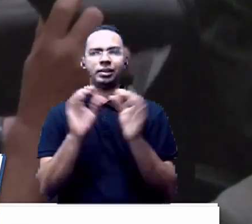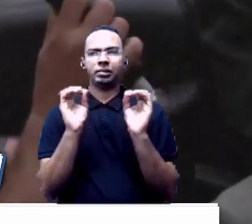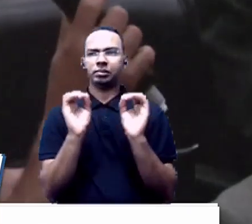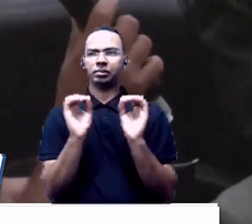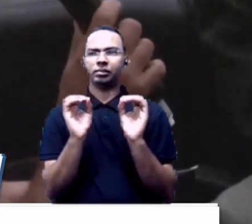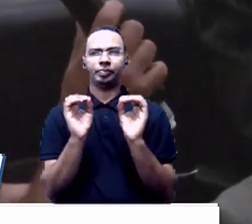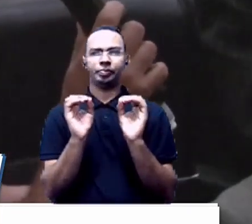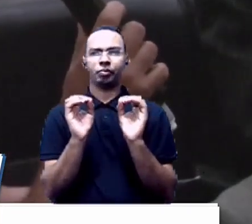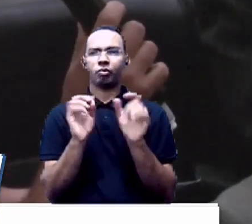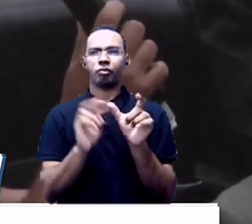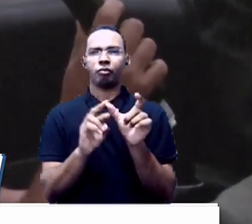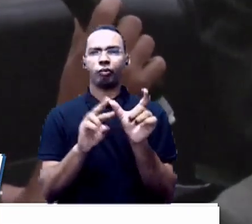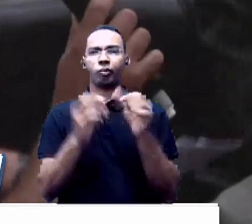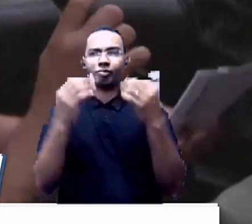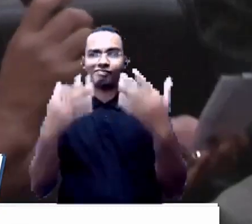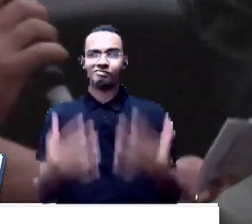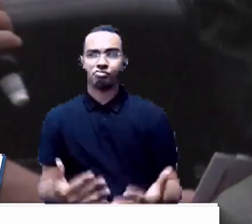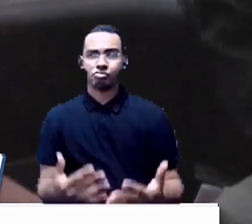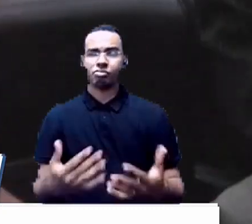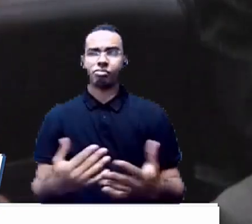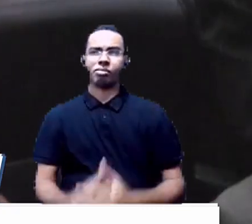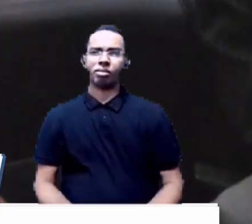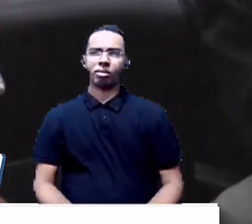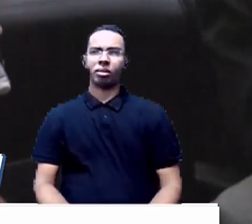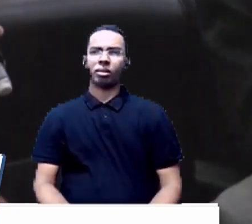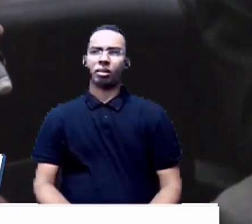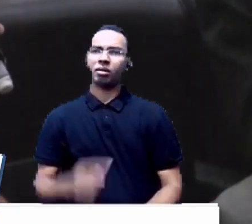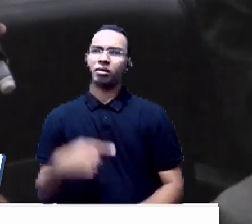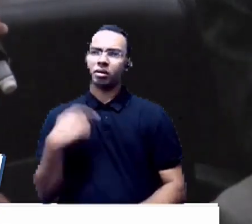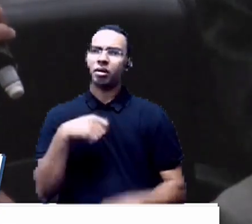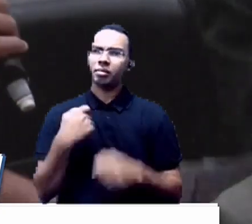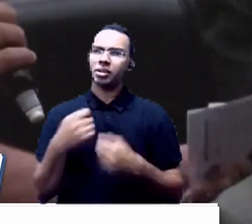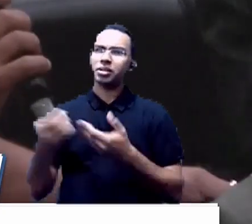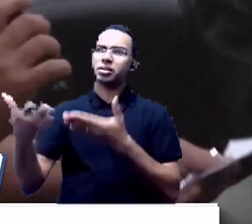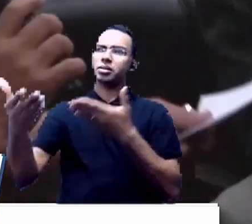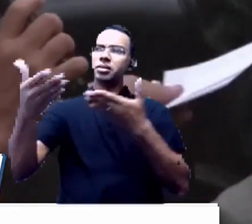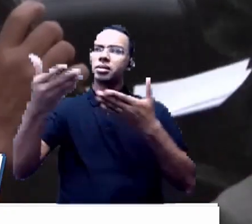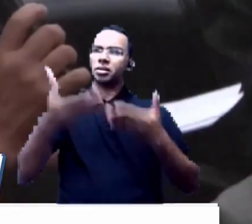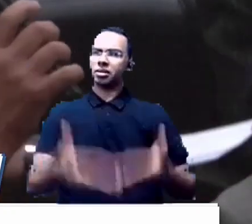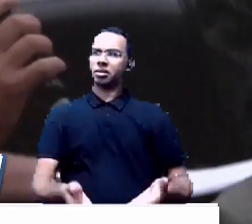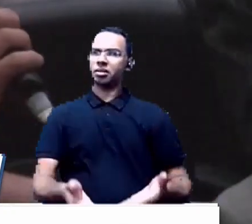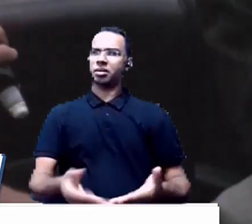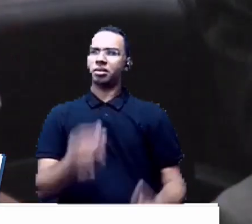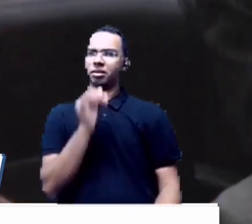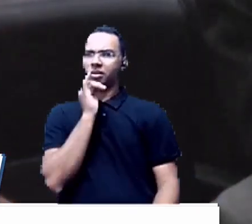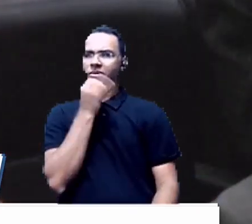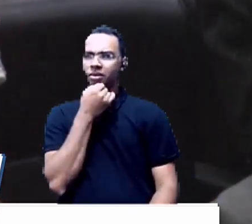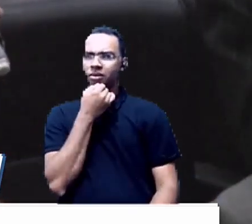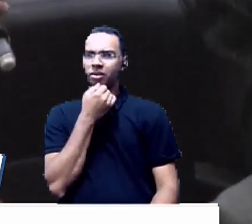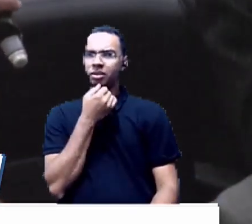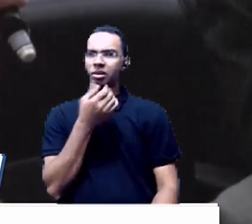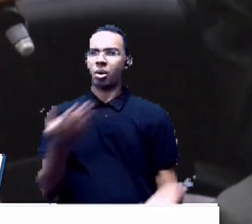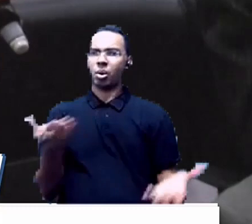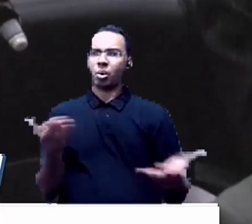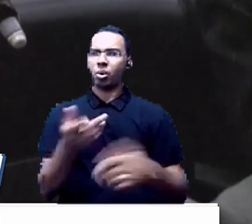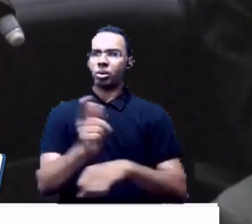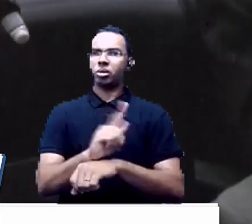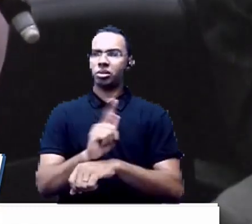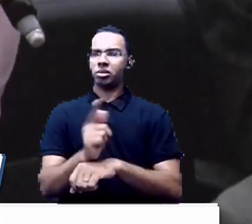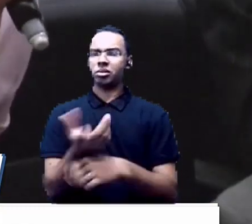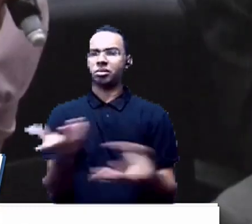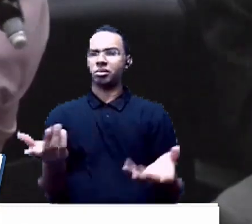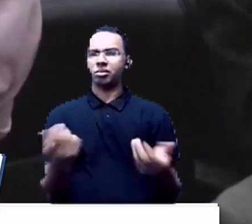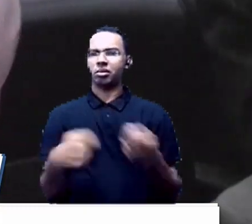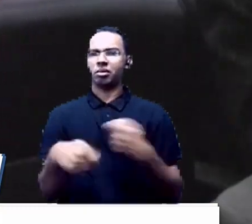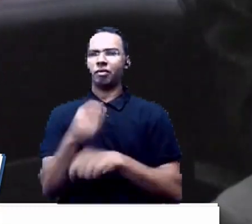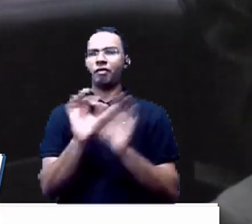na casa para dizer. Será que nós temos que convocar? Infelizmente, a atual administração é isso, eles não falam nada.